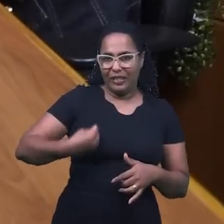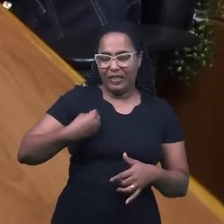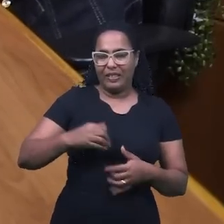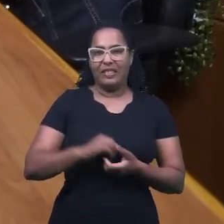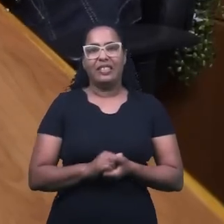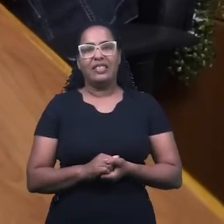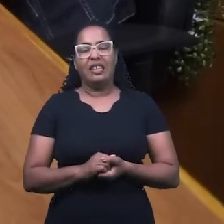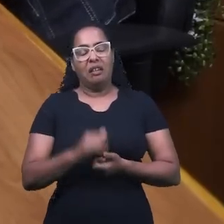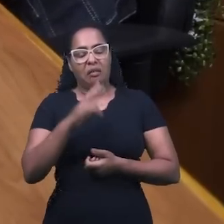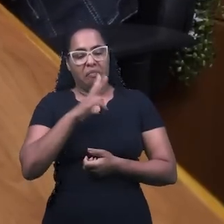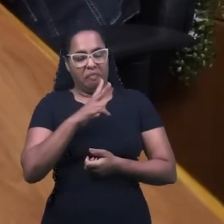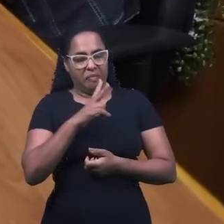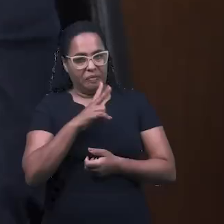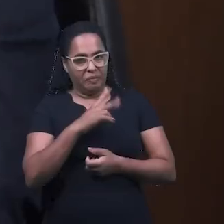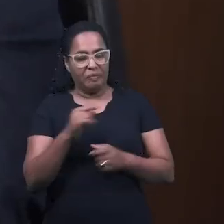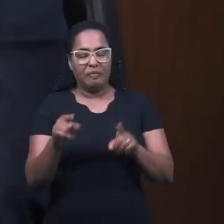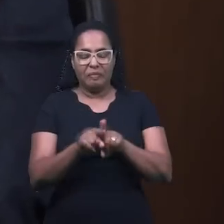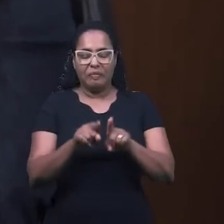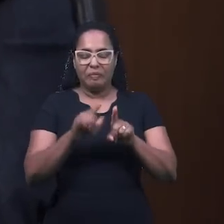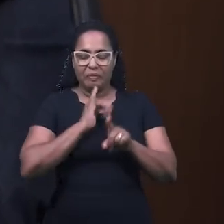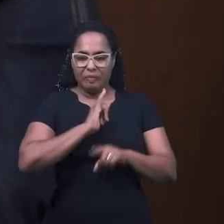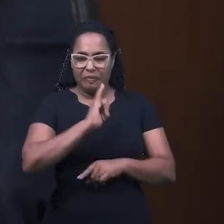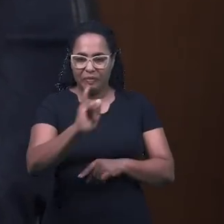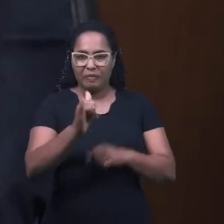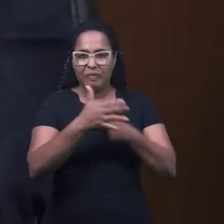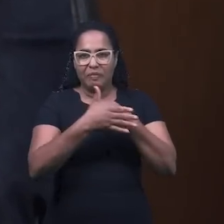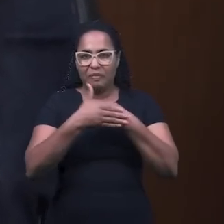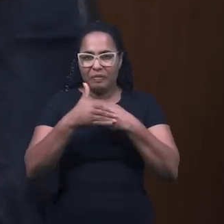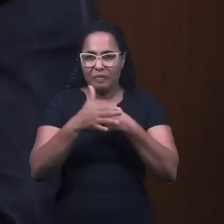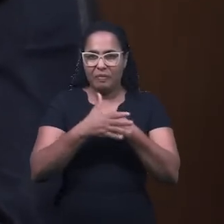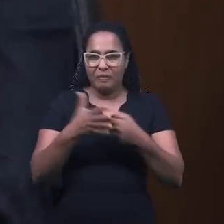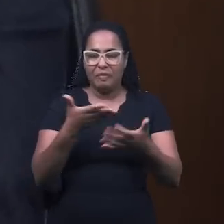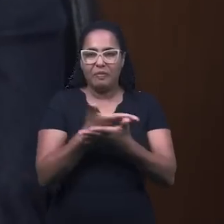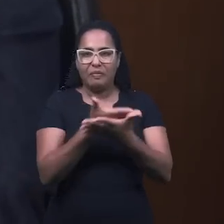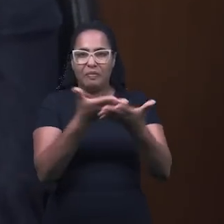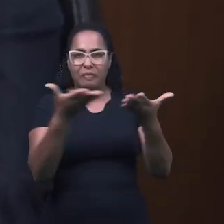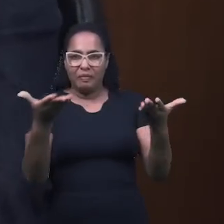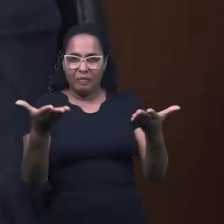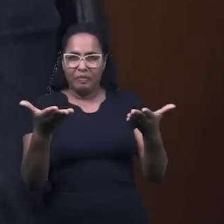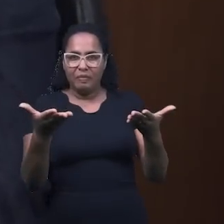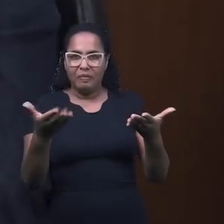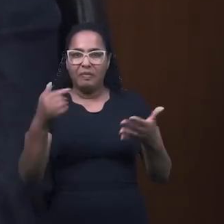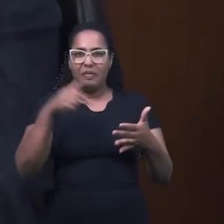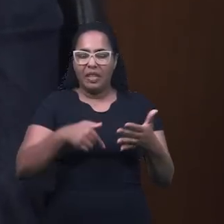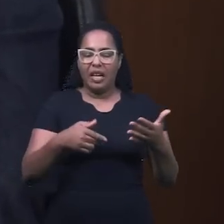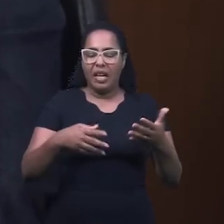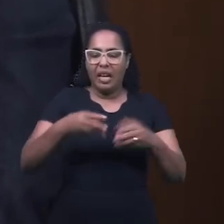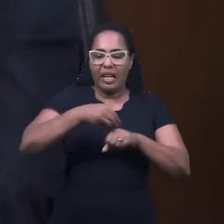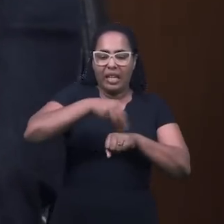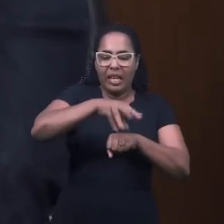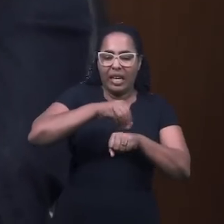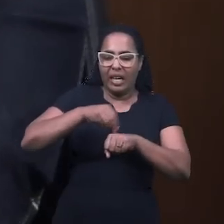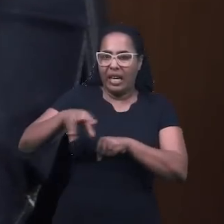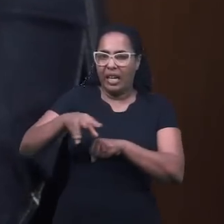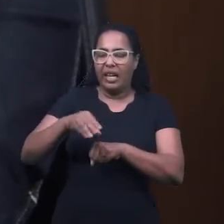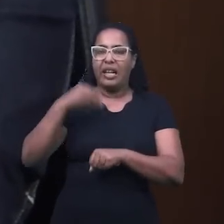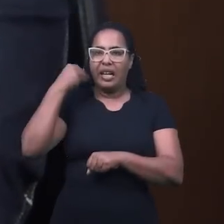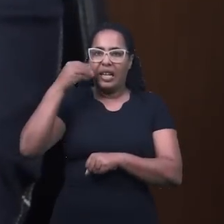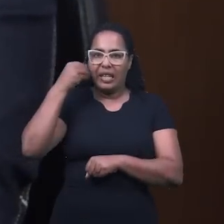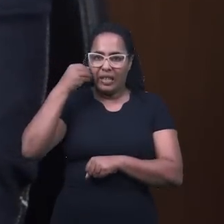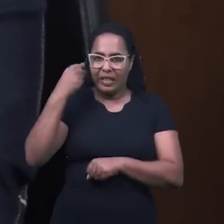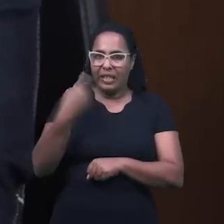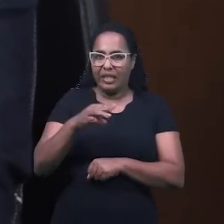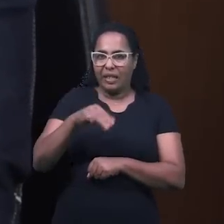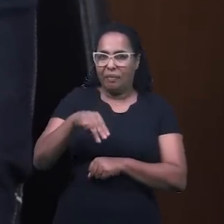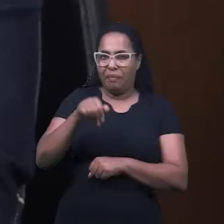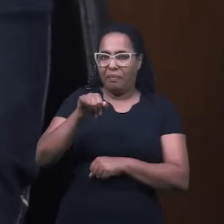vidas através dos louvores. Em particular, eu gostaria de dizer, né, com carinho para os irmãos, que aqui nós estamos compartilhando a experiência